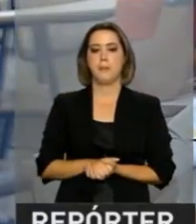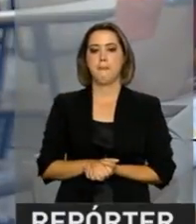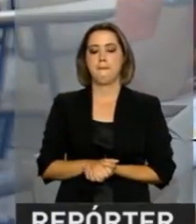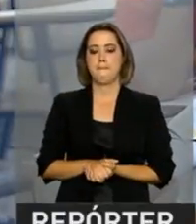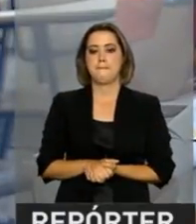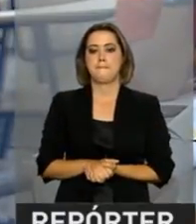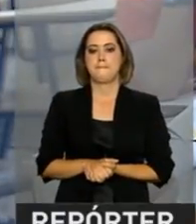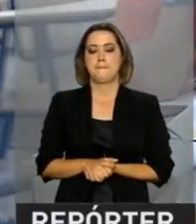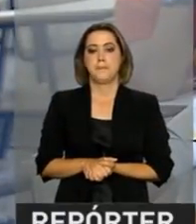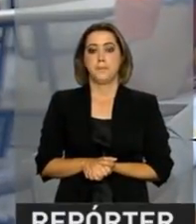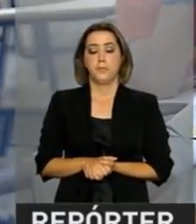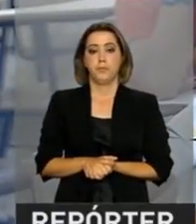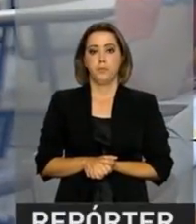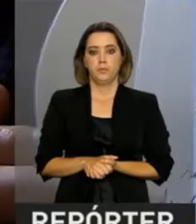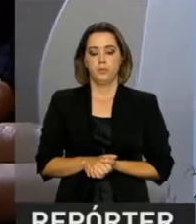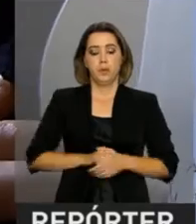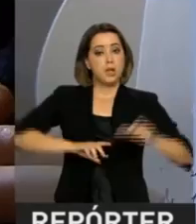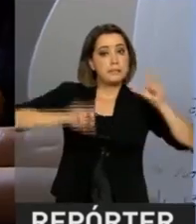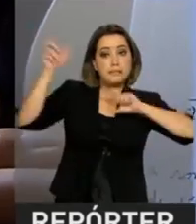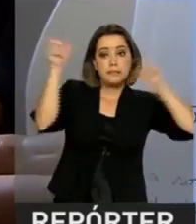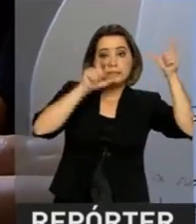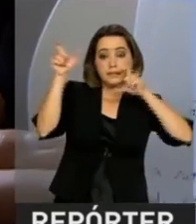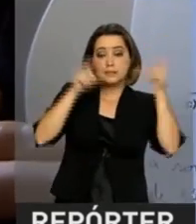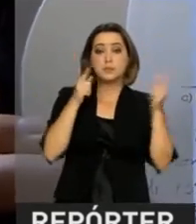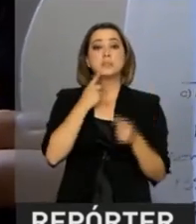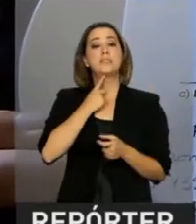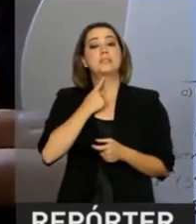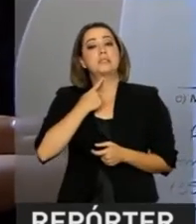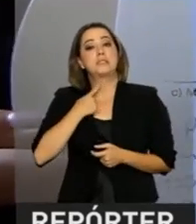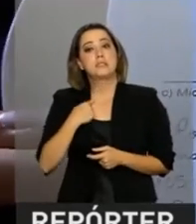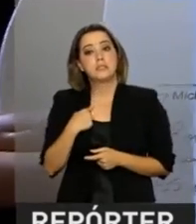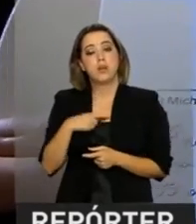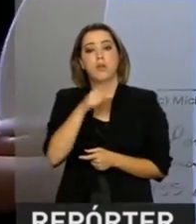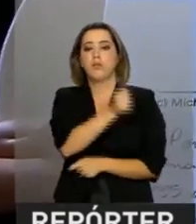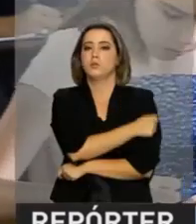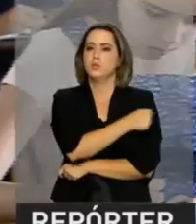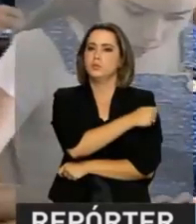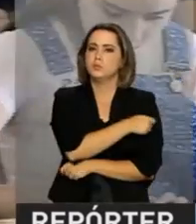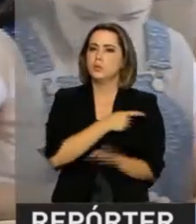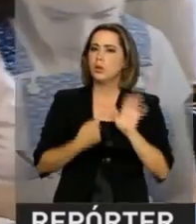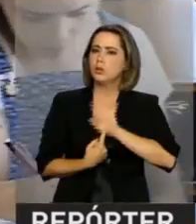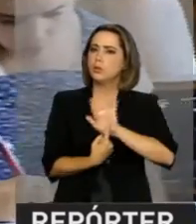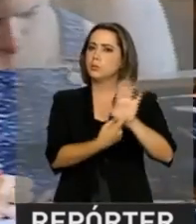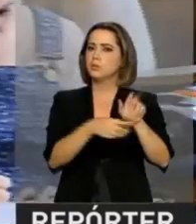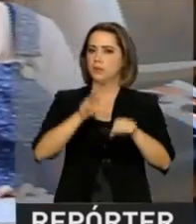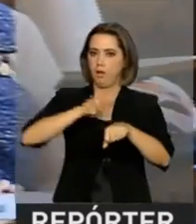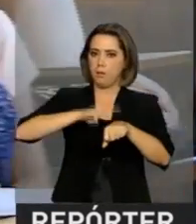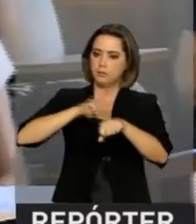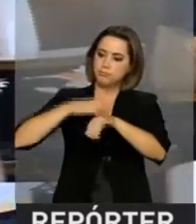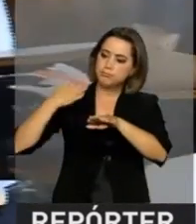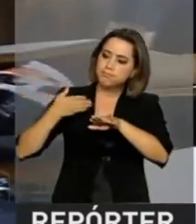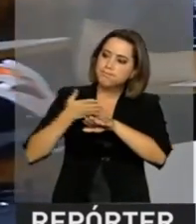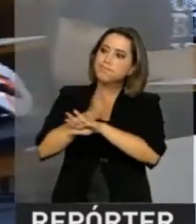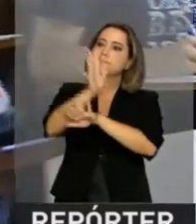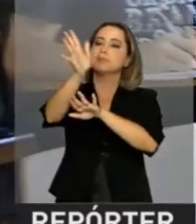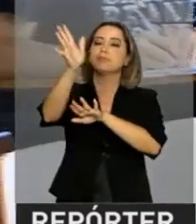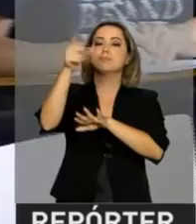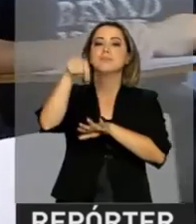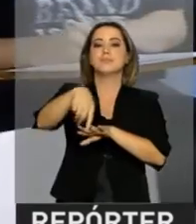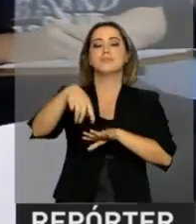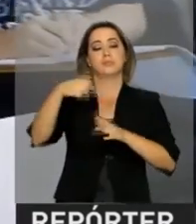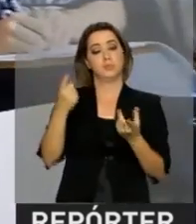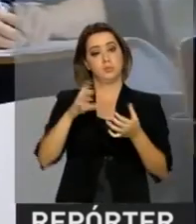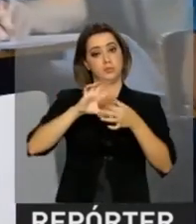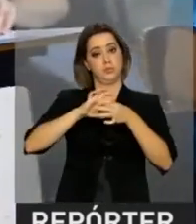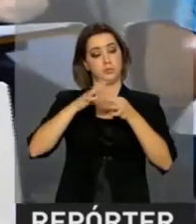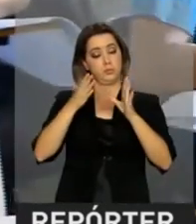o interesse do aluno e mostrar que a matemática ultrapassa os limites da escola. Esse é o objetivo da Olimpíada